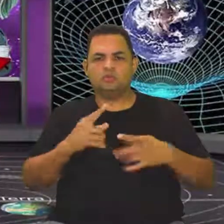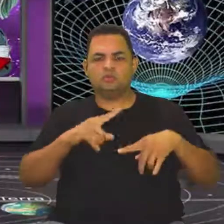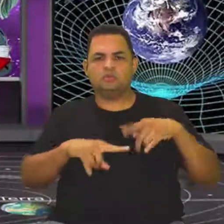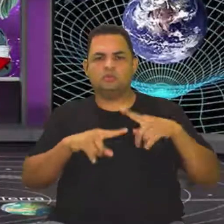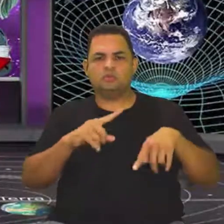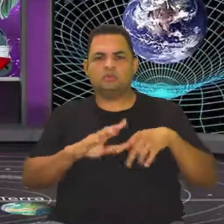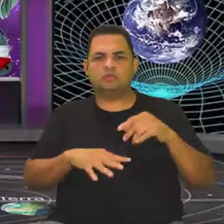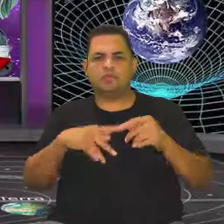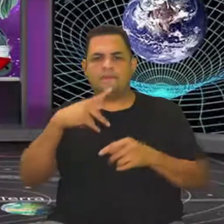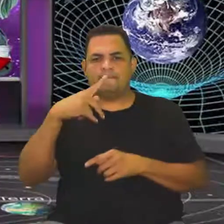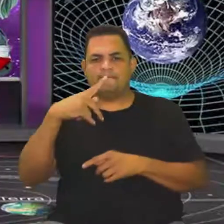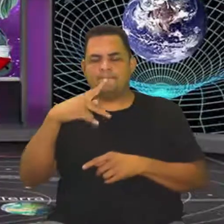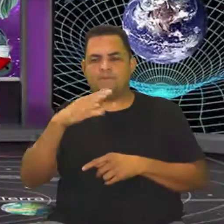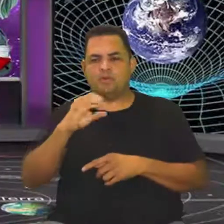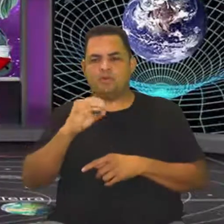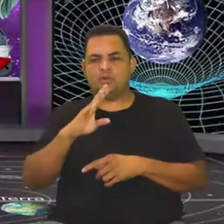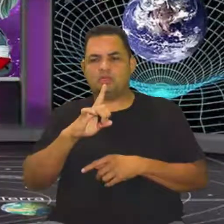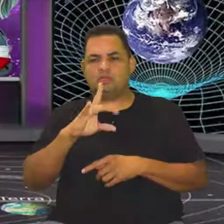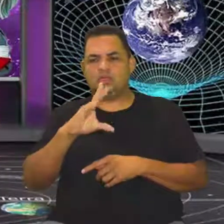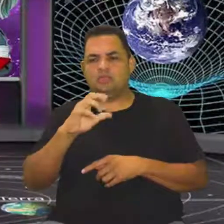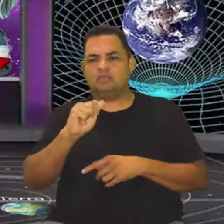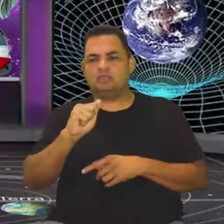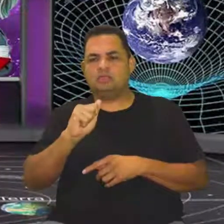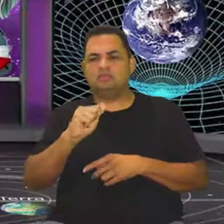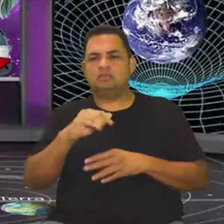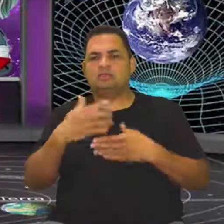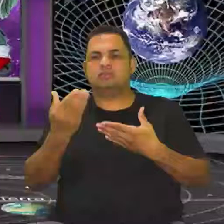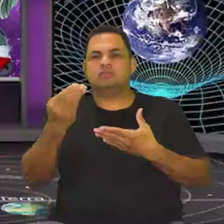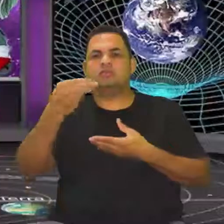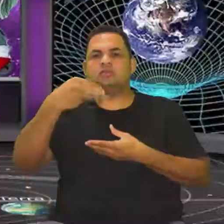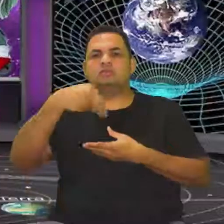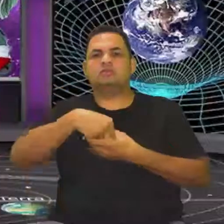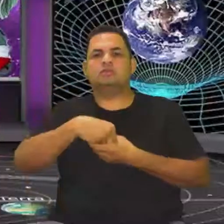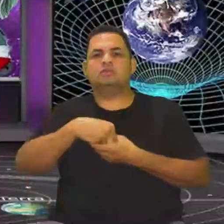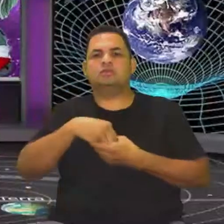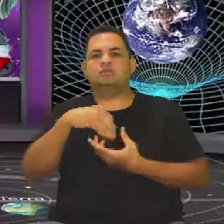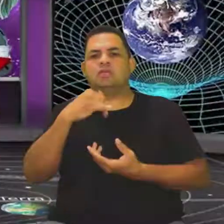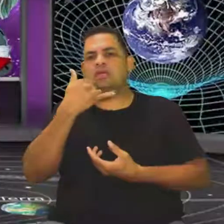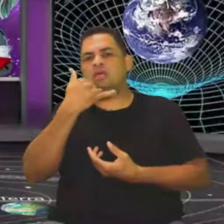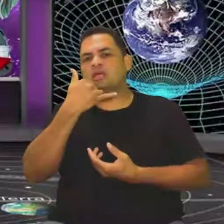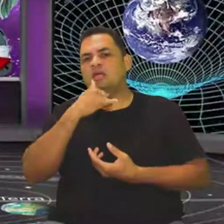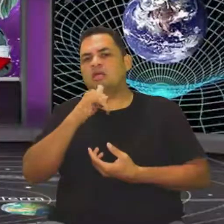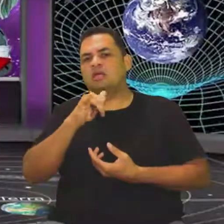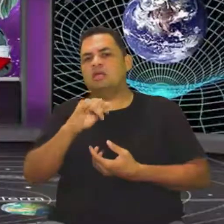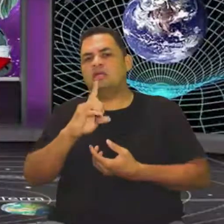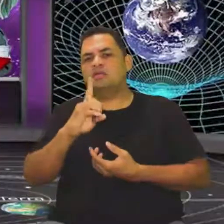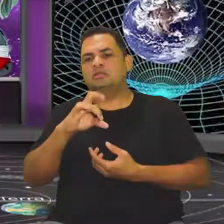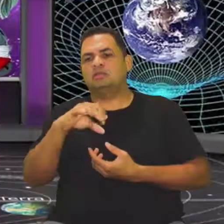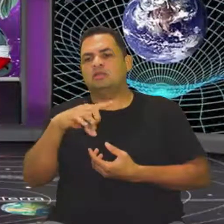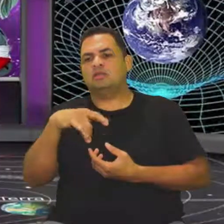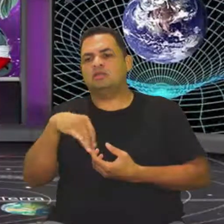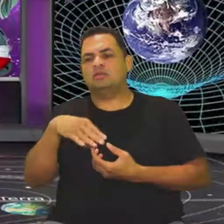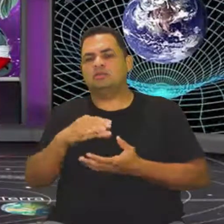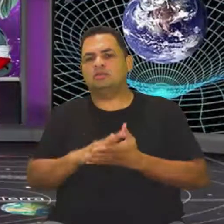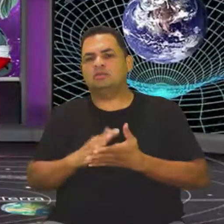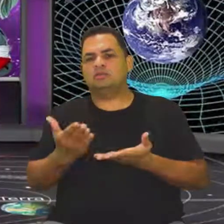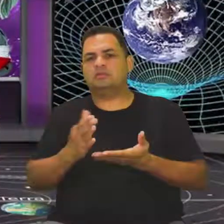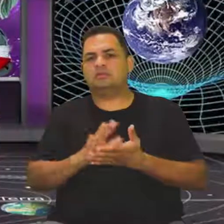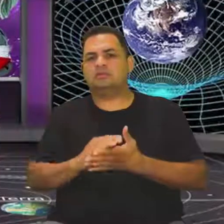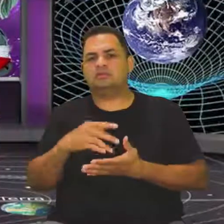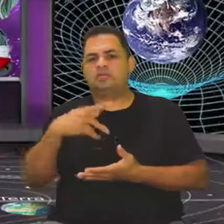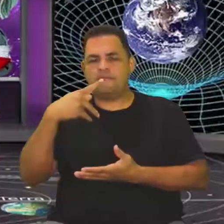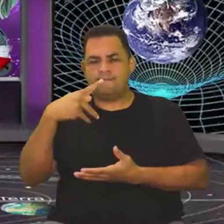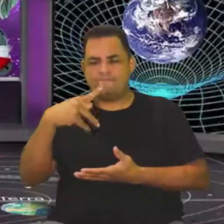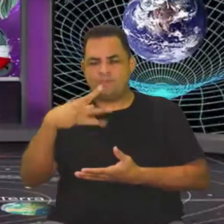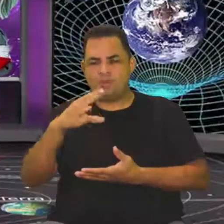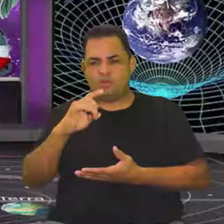a potência. Então, nós temos aí, dentro da eletrodinâmica, mais uma grandeza para a gente discutir, que é a